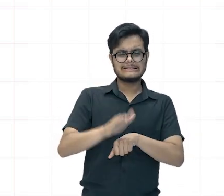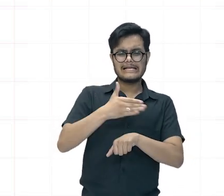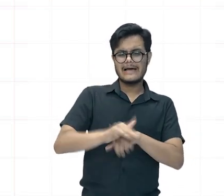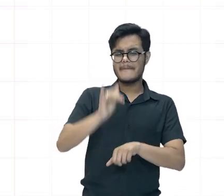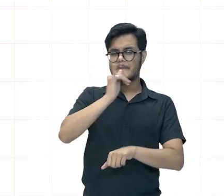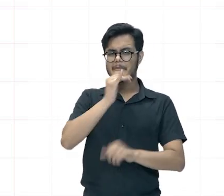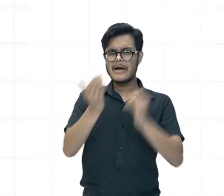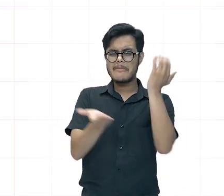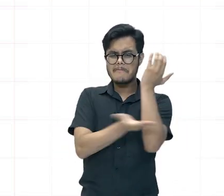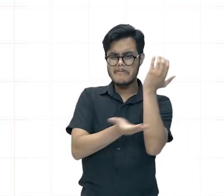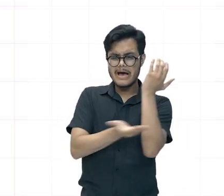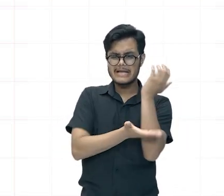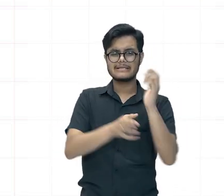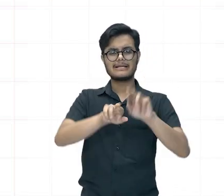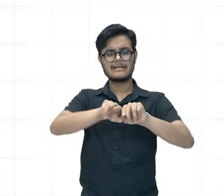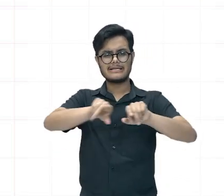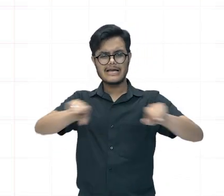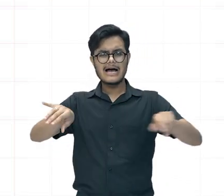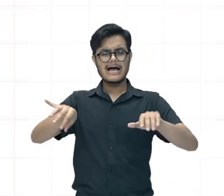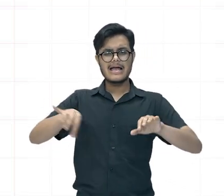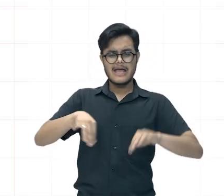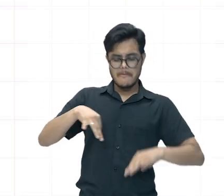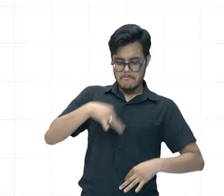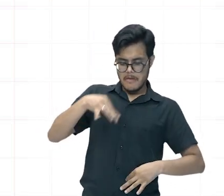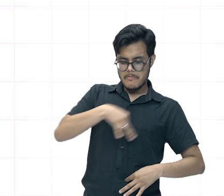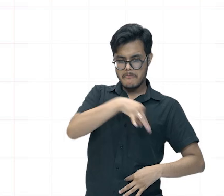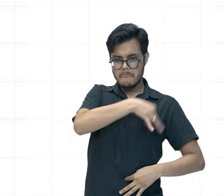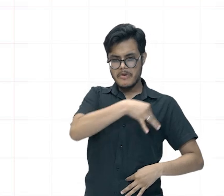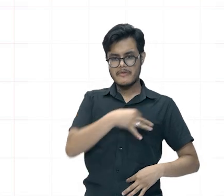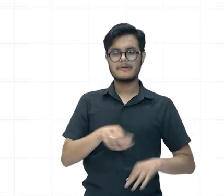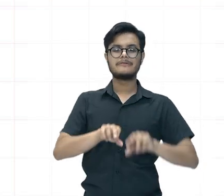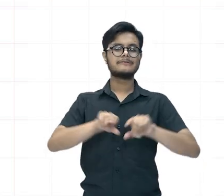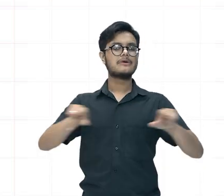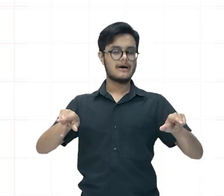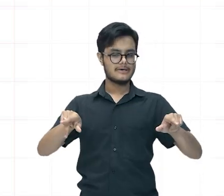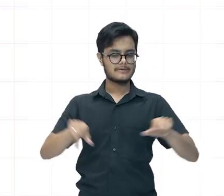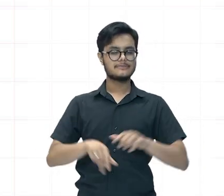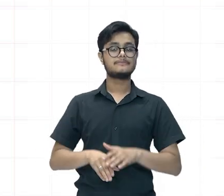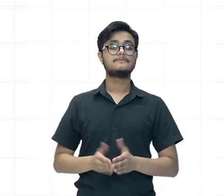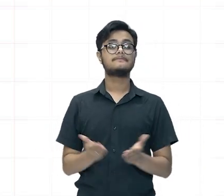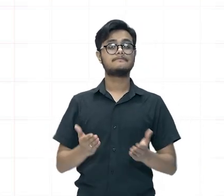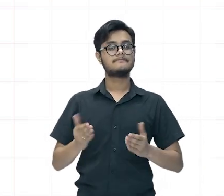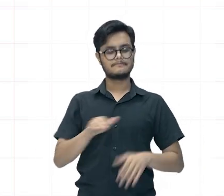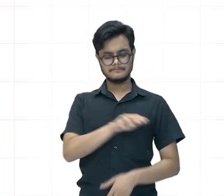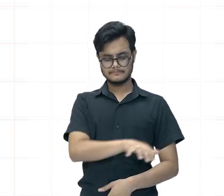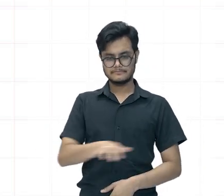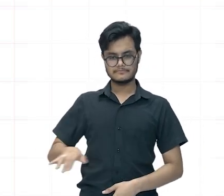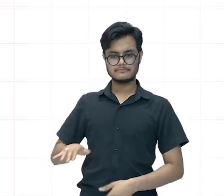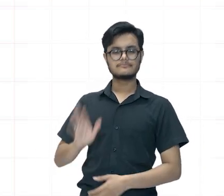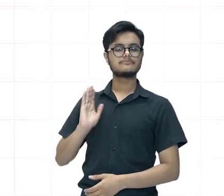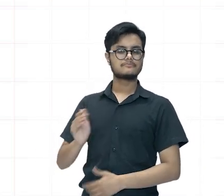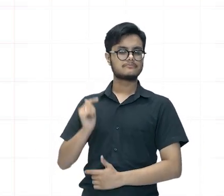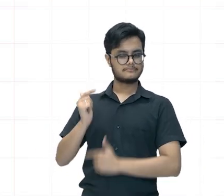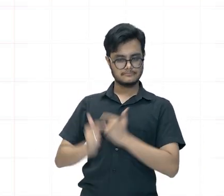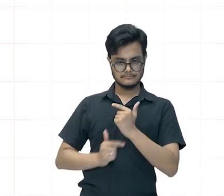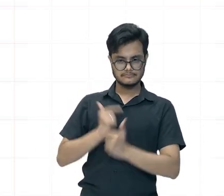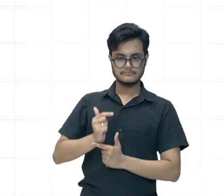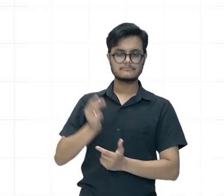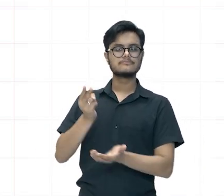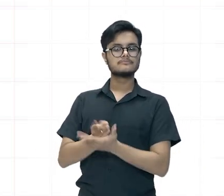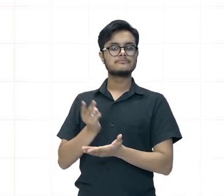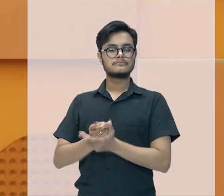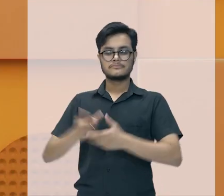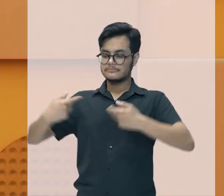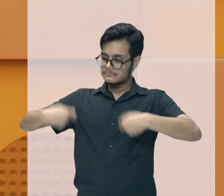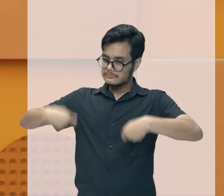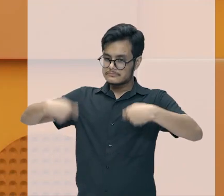ofício, carpinteiros, alfaiates e etc. Ou seja, desde criança eles já vão então